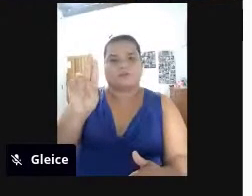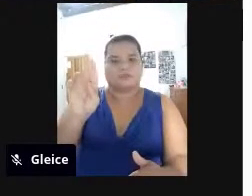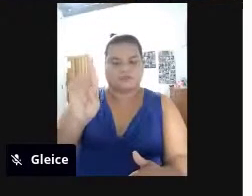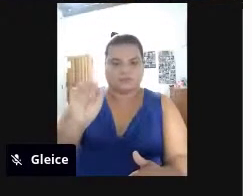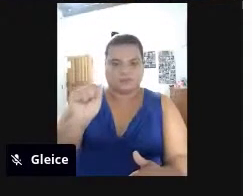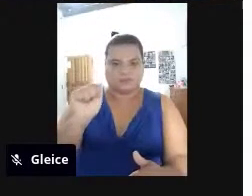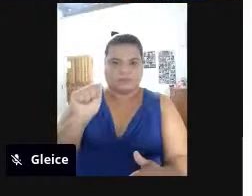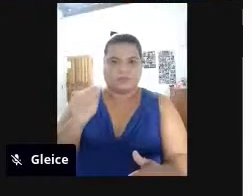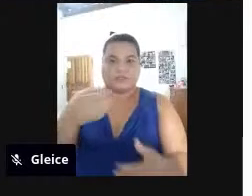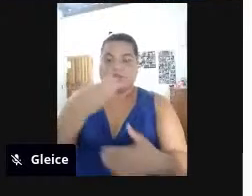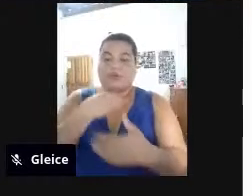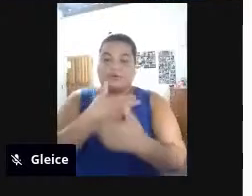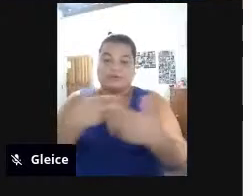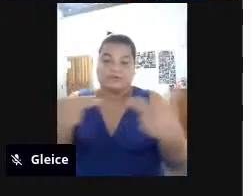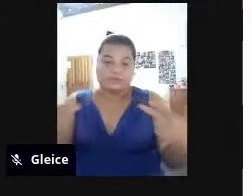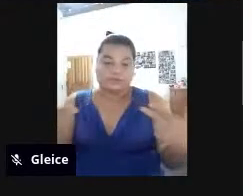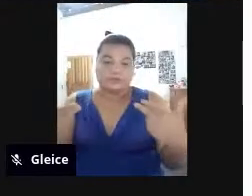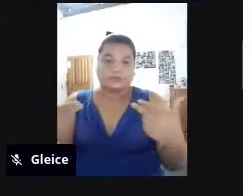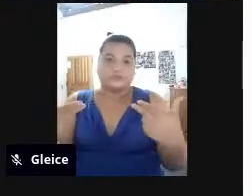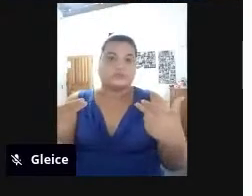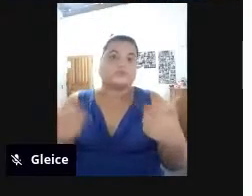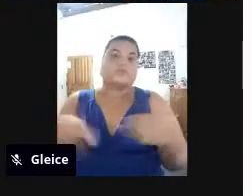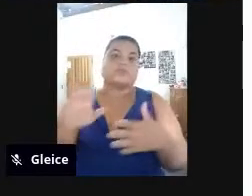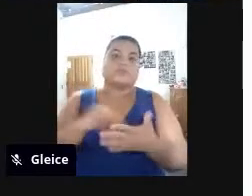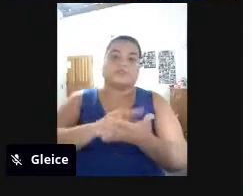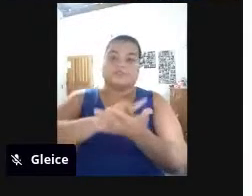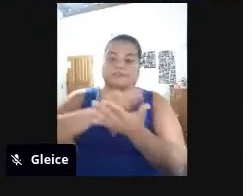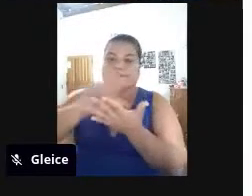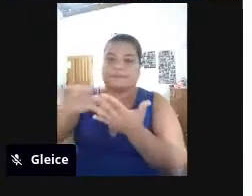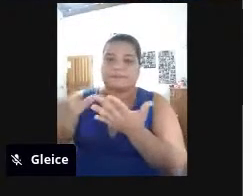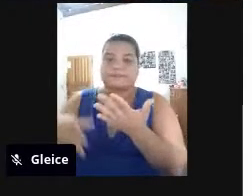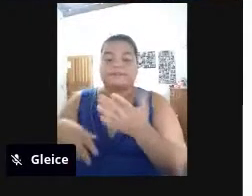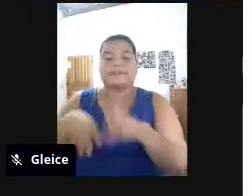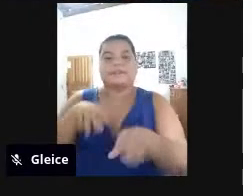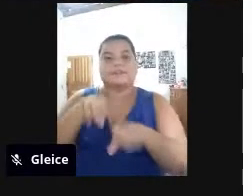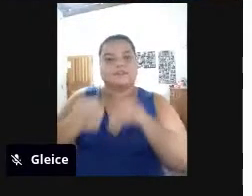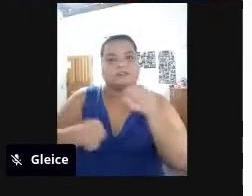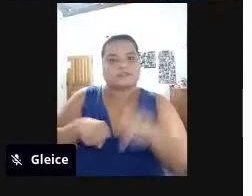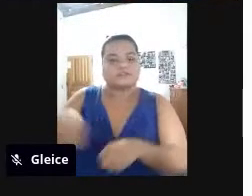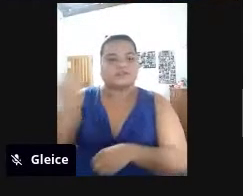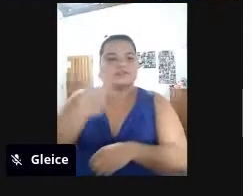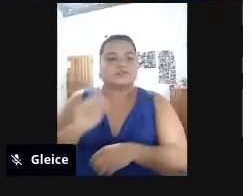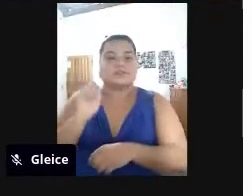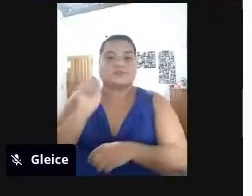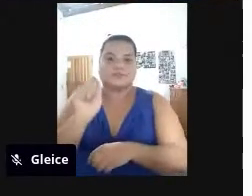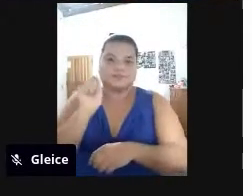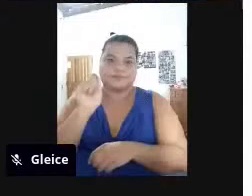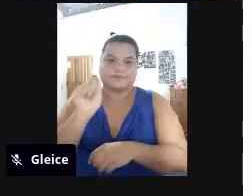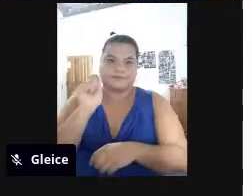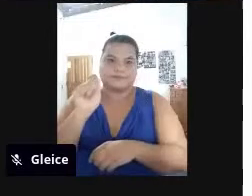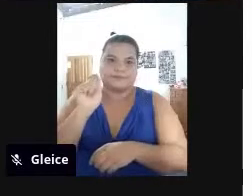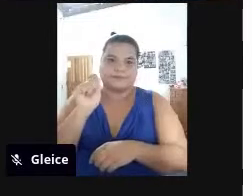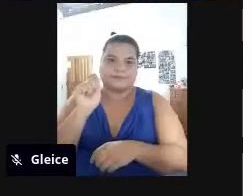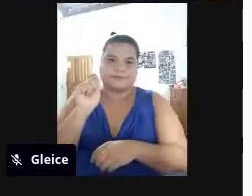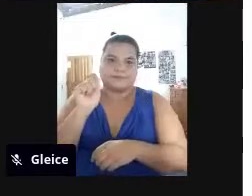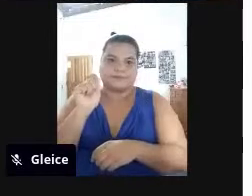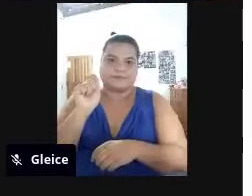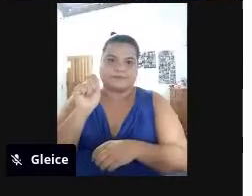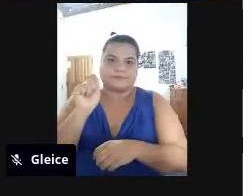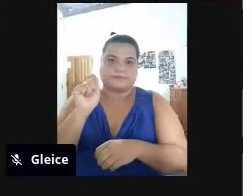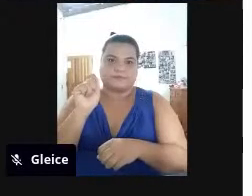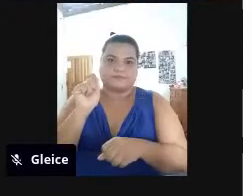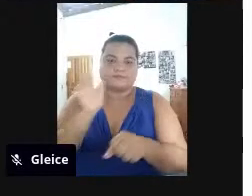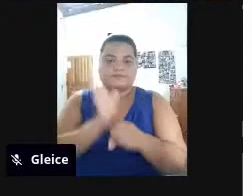frutas. Para ciclistas, utilizamos muito batata bolinha cozida com sal, ou bisnaguinha